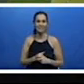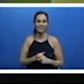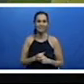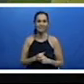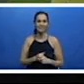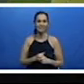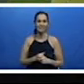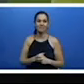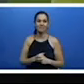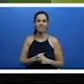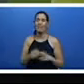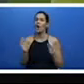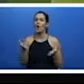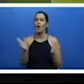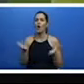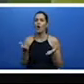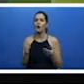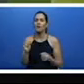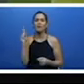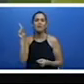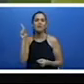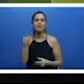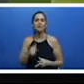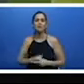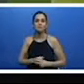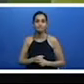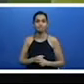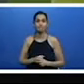daqui, ó? Eita!